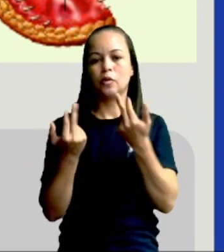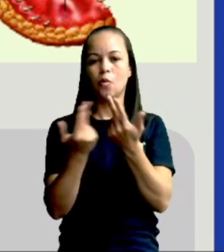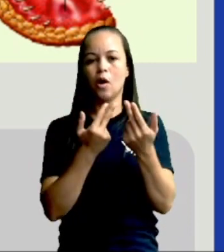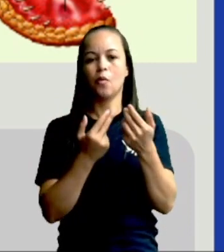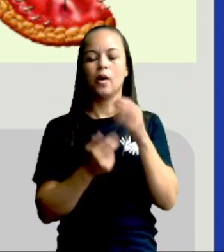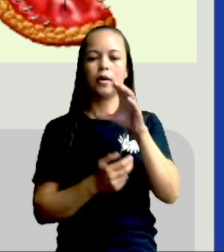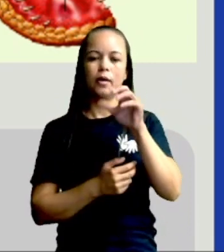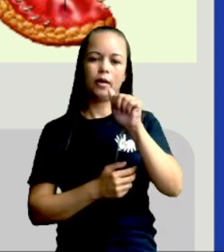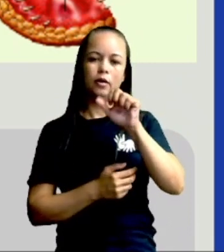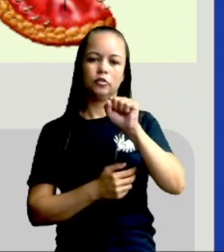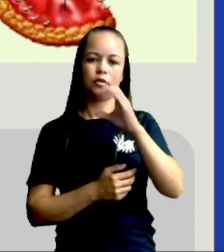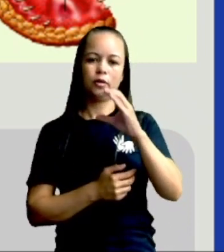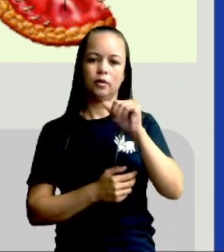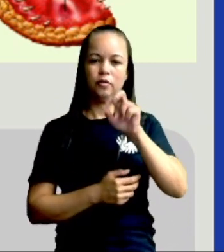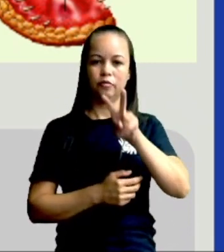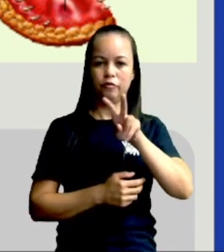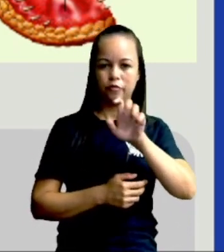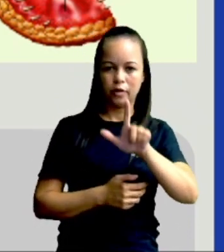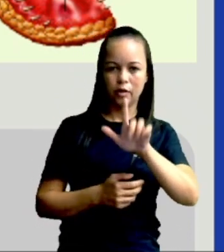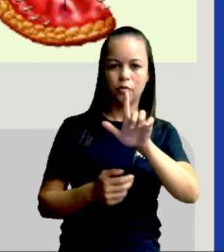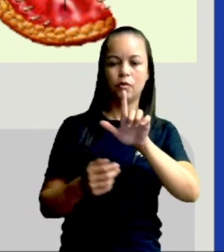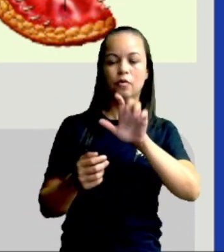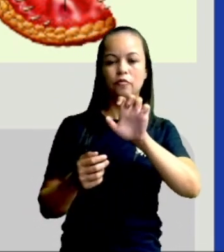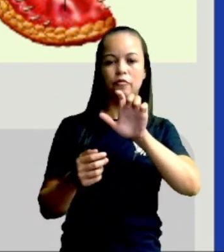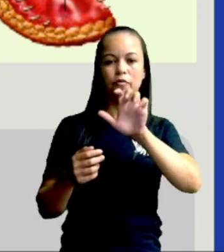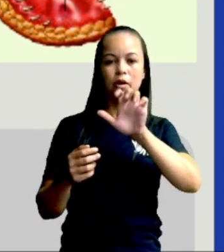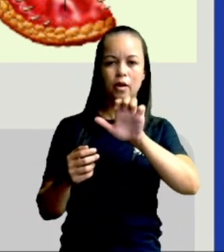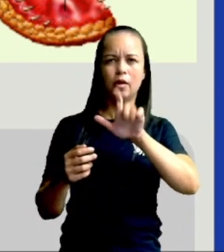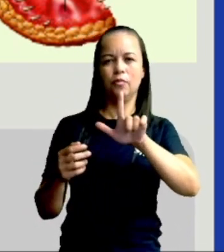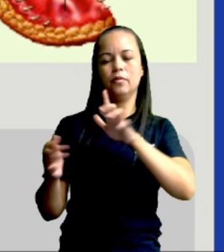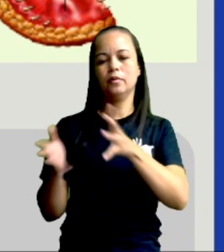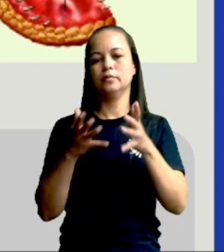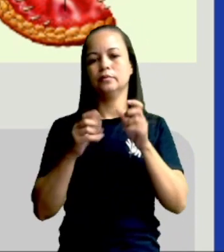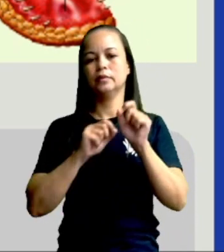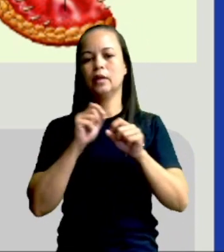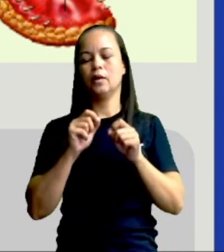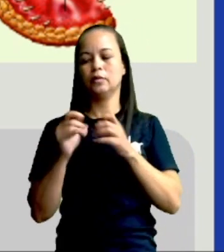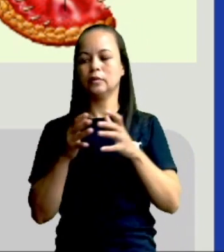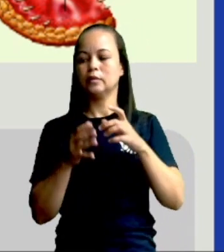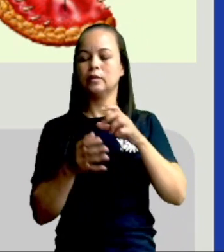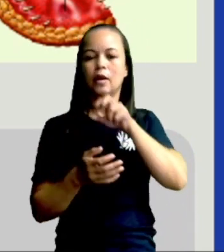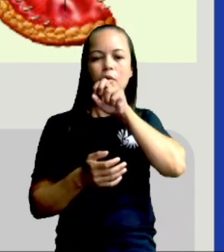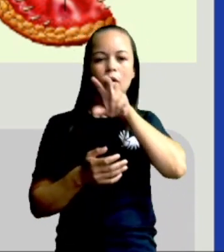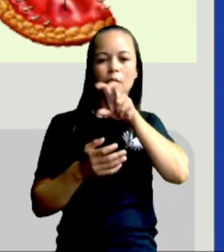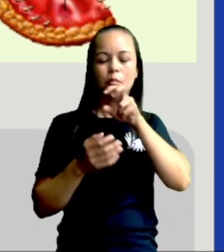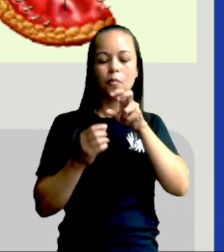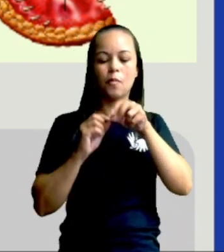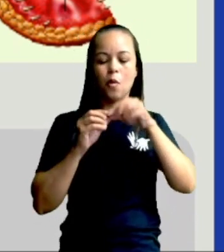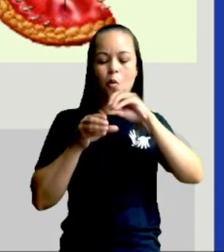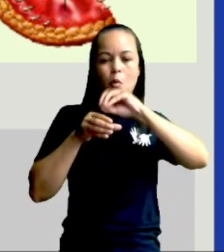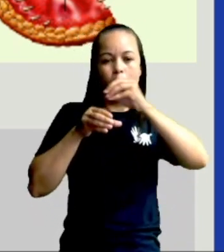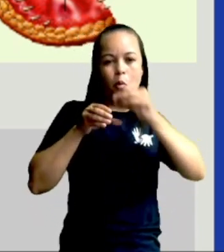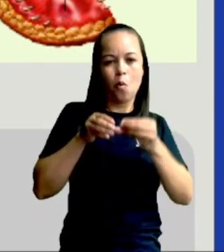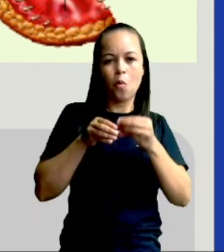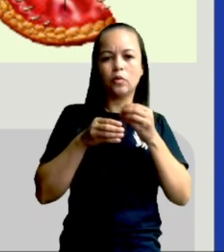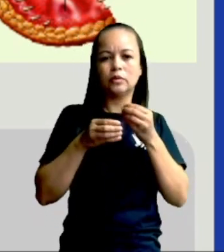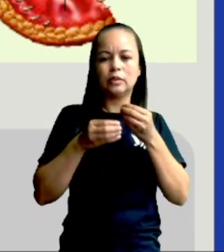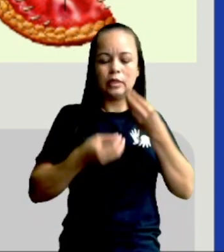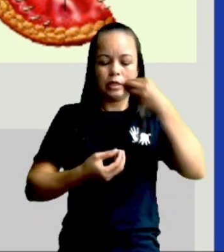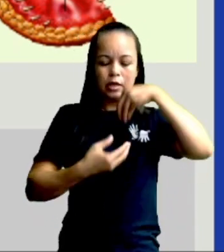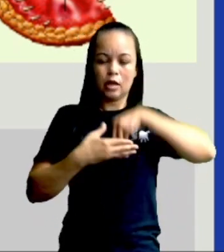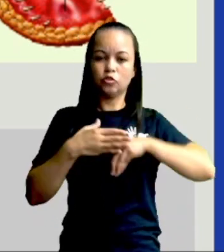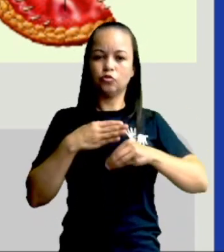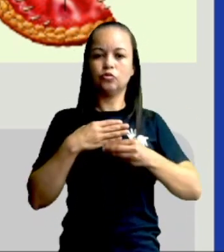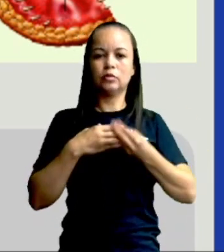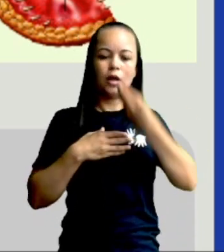cascavel. Então, esses dentes possuem dentes inoculadores de veneno. Esses dentes possuem uma bolsa de veneno, que esse veneno serve para ajudar na digestão